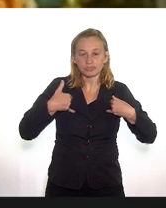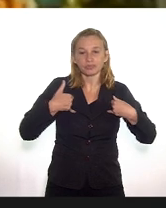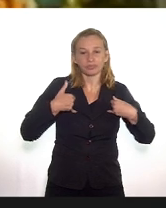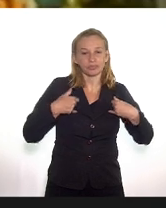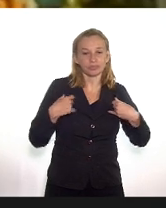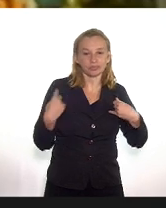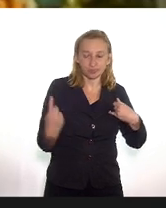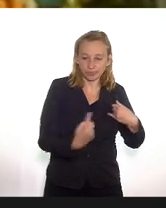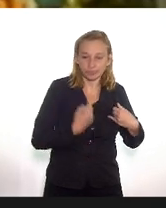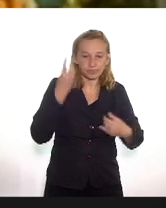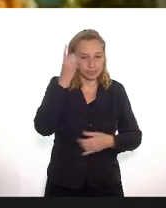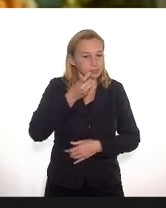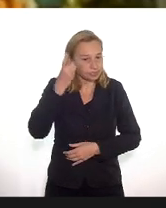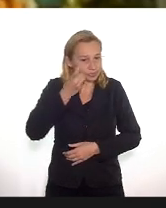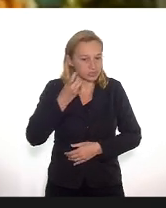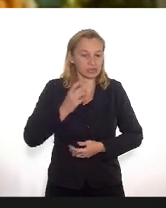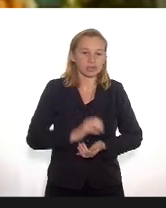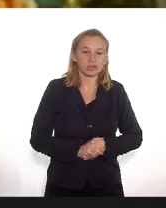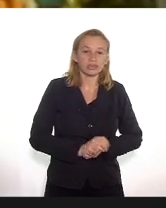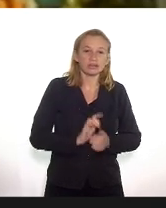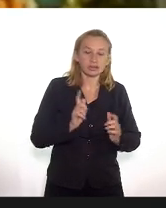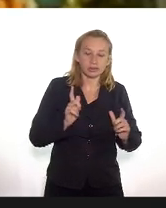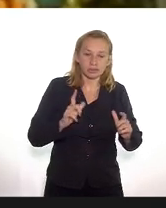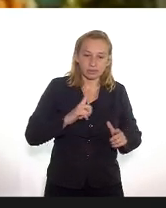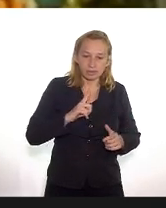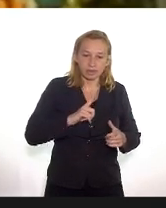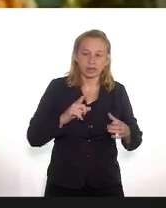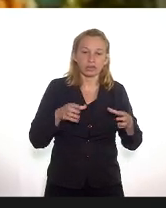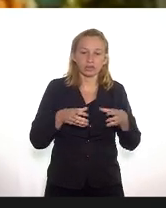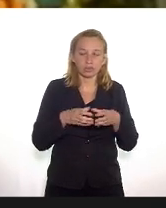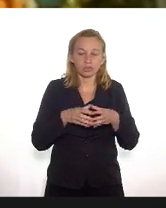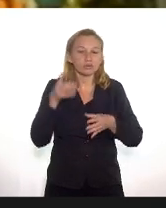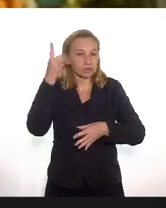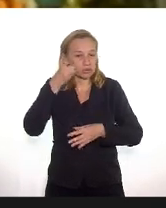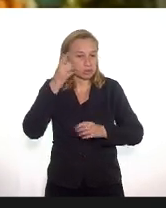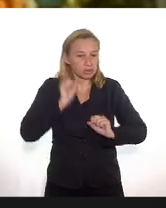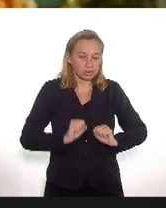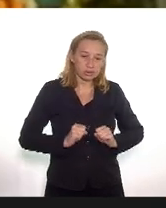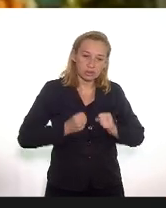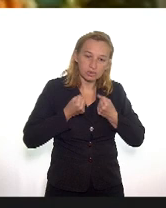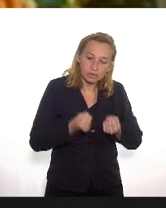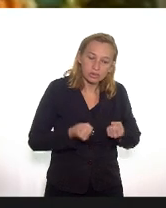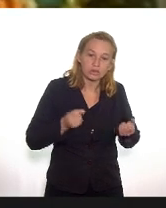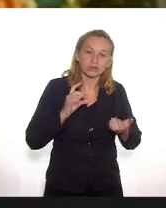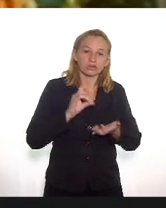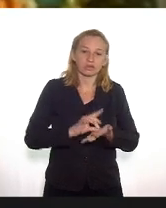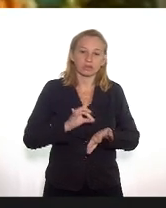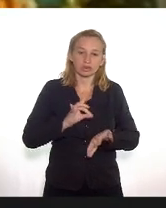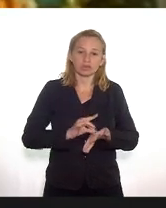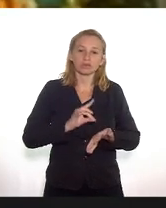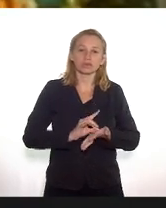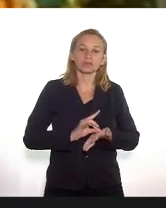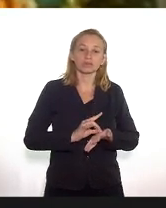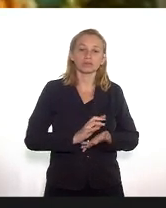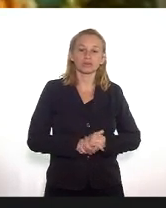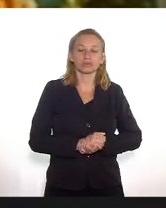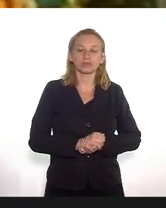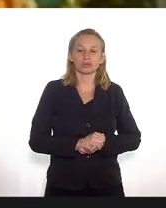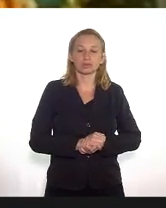O Legislativo tem parlamentares hoje atuantes, defensores verdadeiros da causa